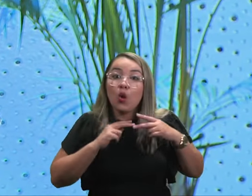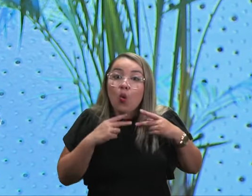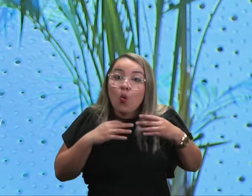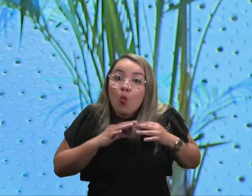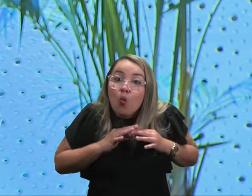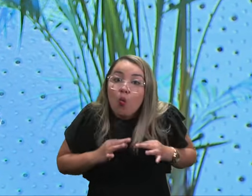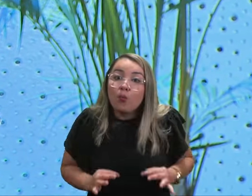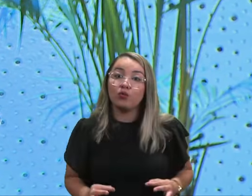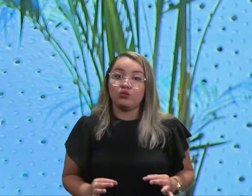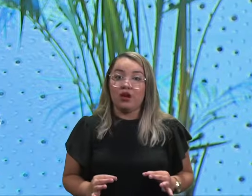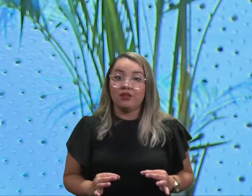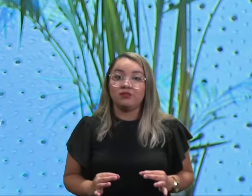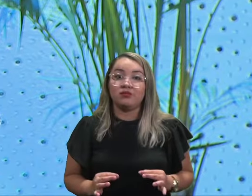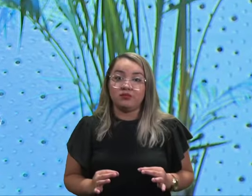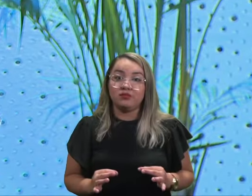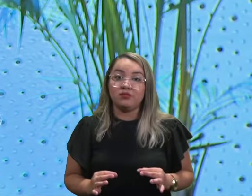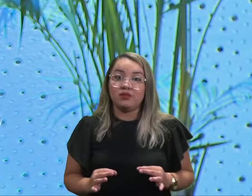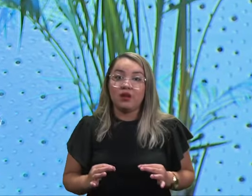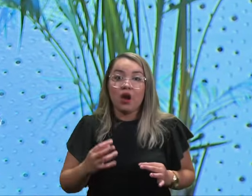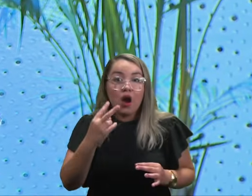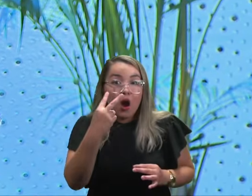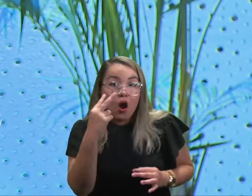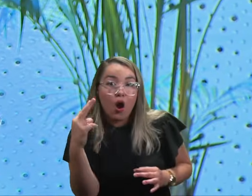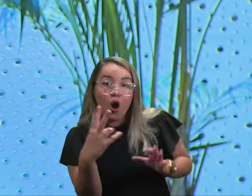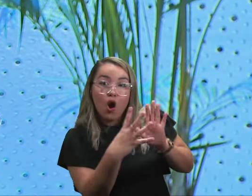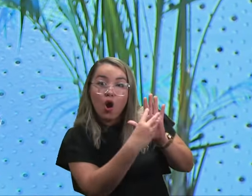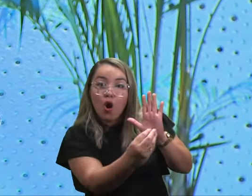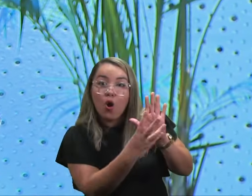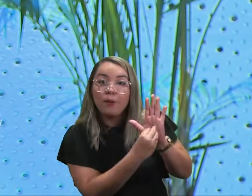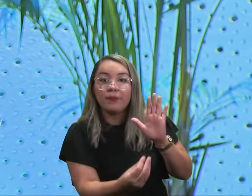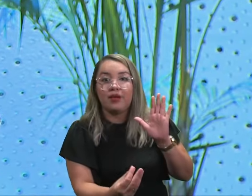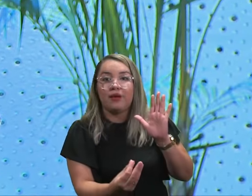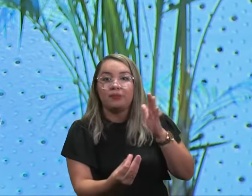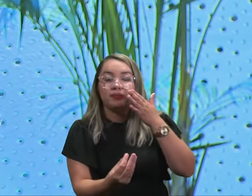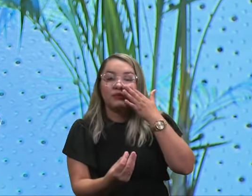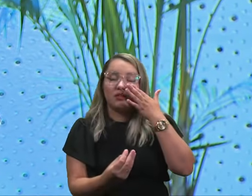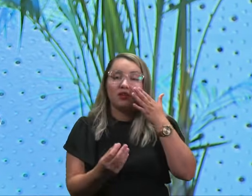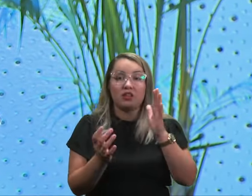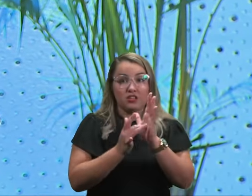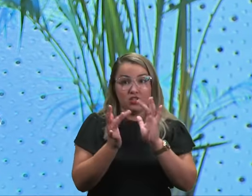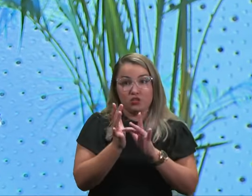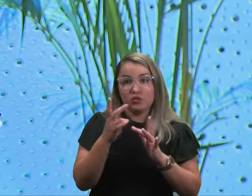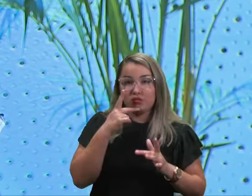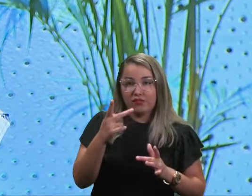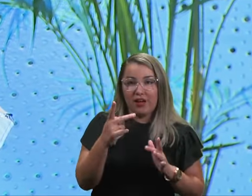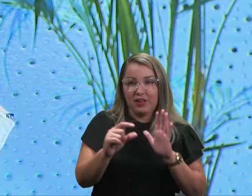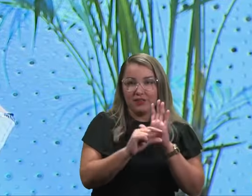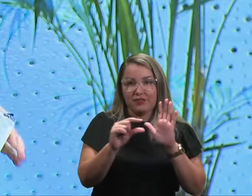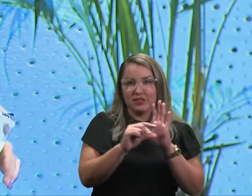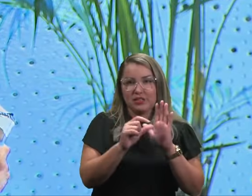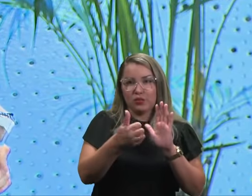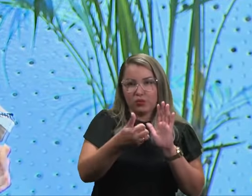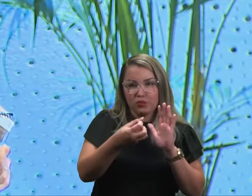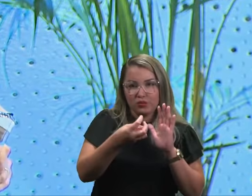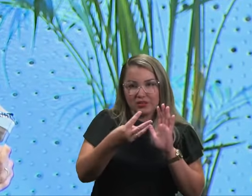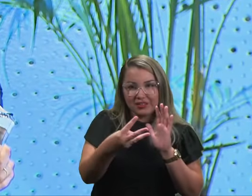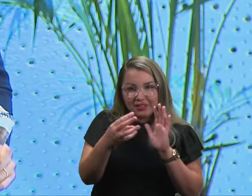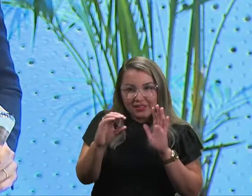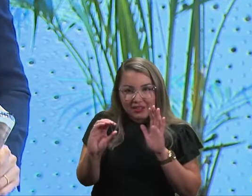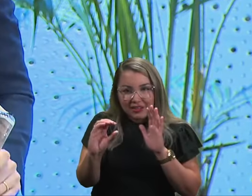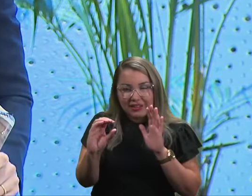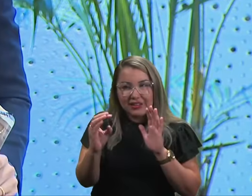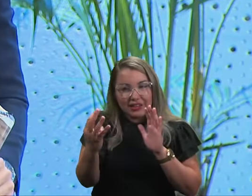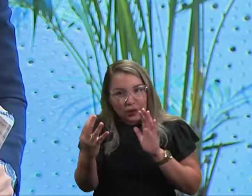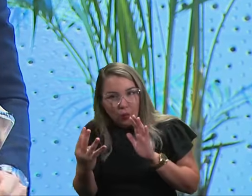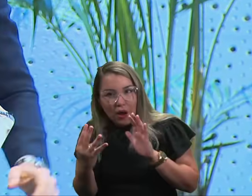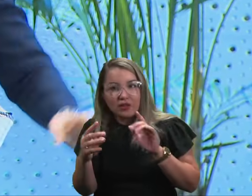desta verdade, grande primeira verdade de Jesus, Jesus, ele fala no versículo